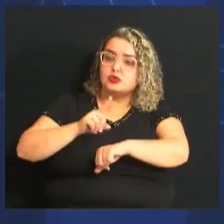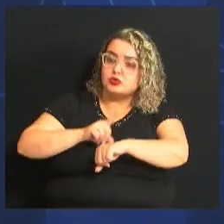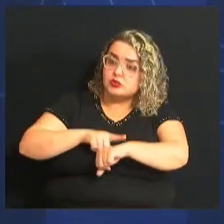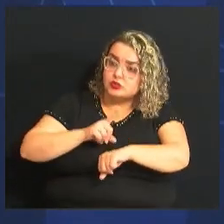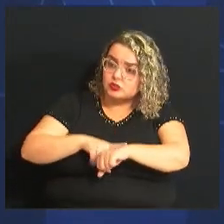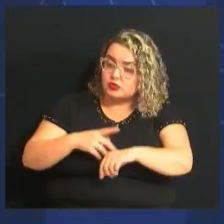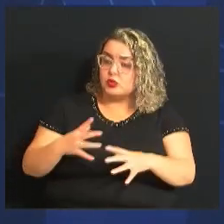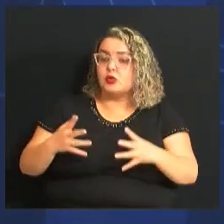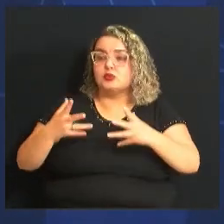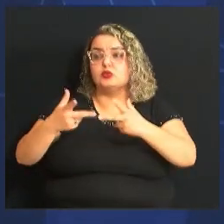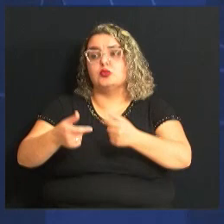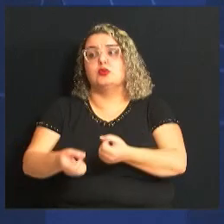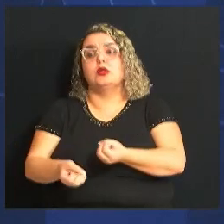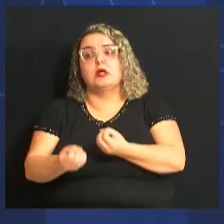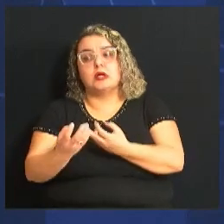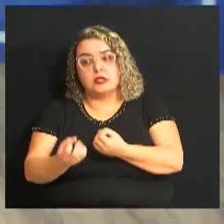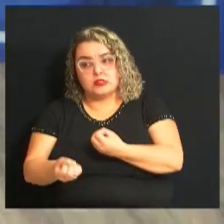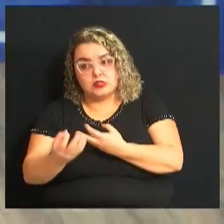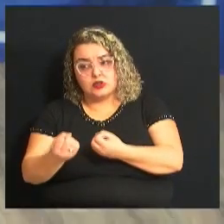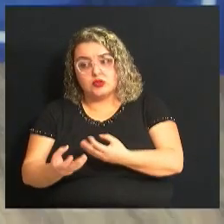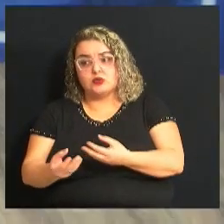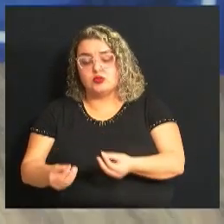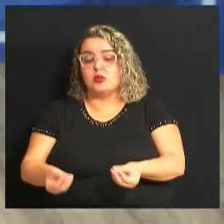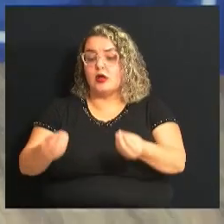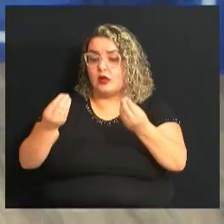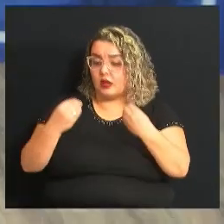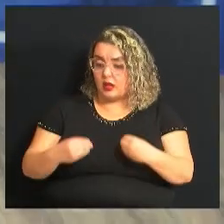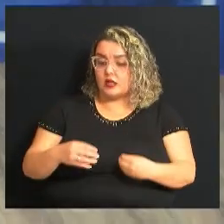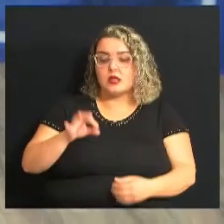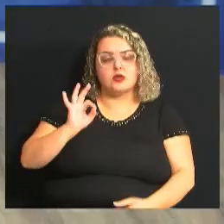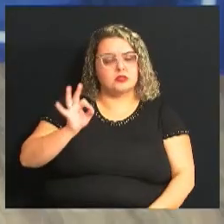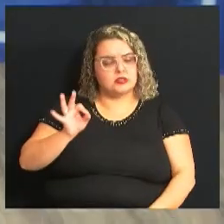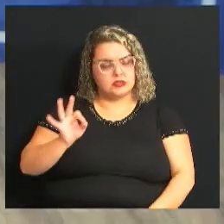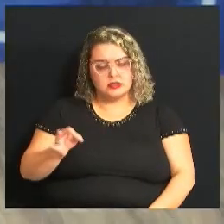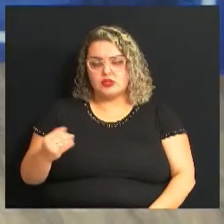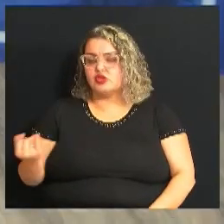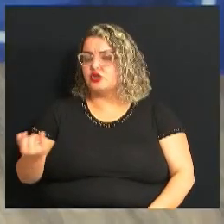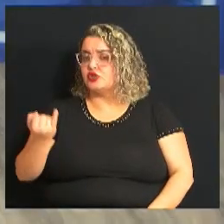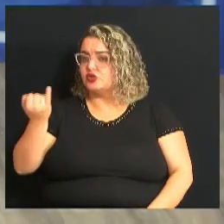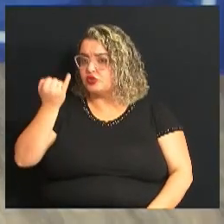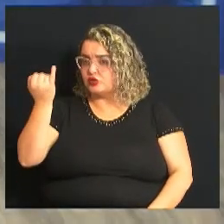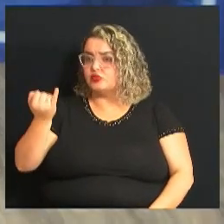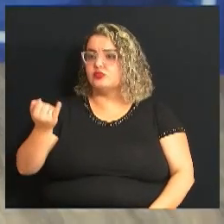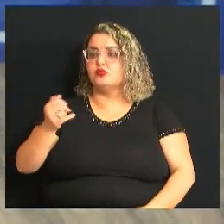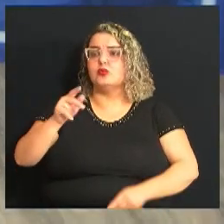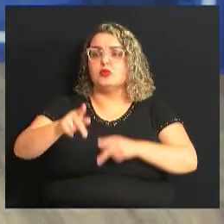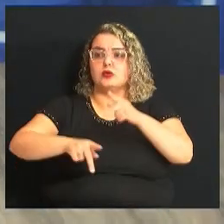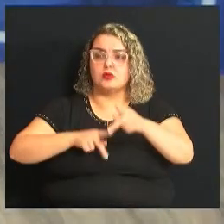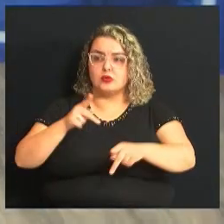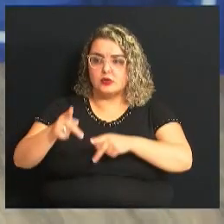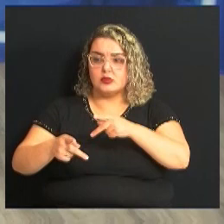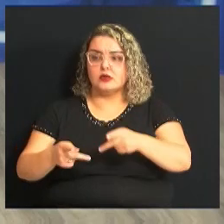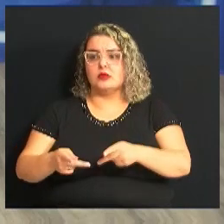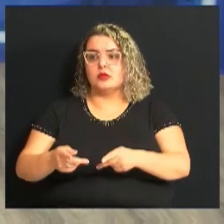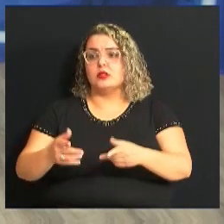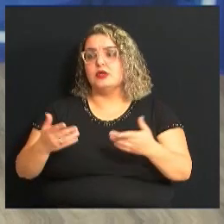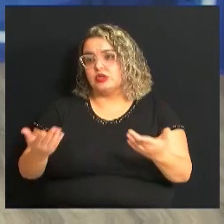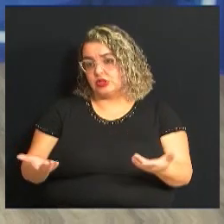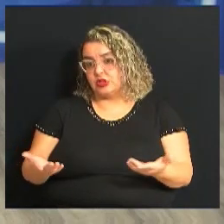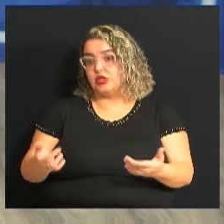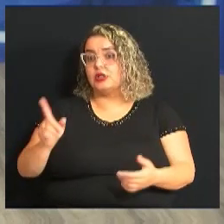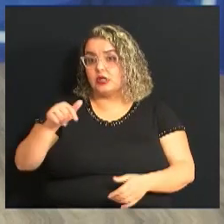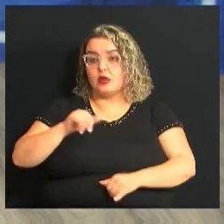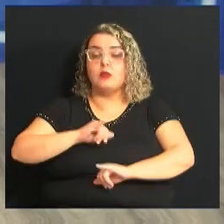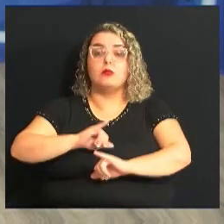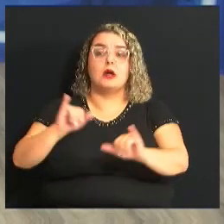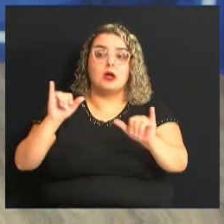tempo, todas as informações que foram passadas aqui, tenho certeza que de grande valia para o nosso público, já que essa é uma notícia que